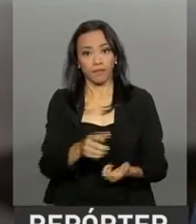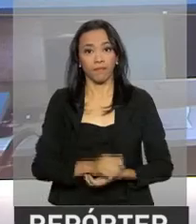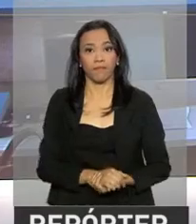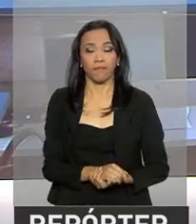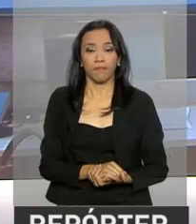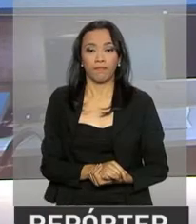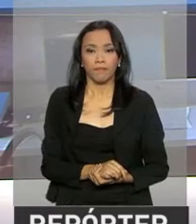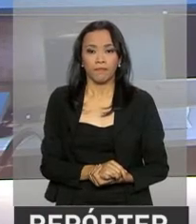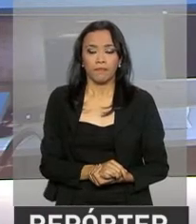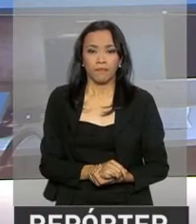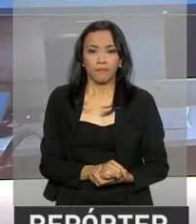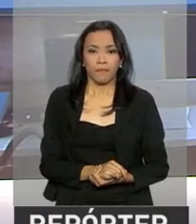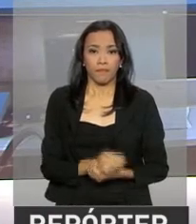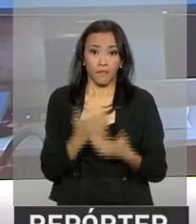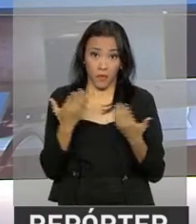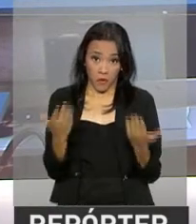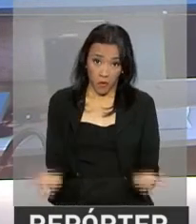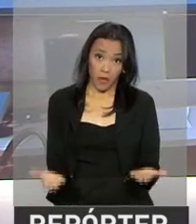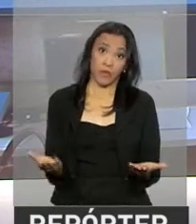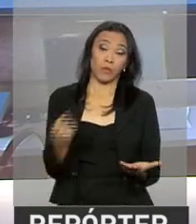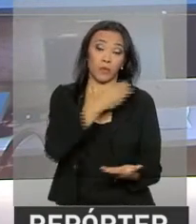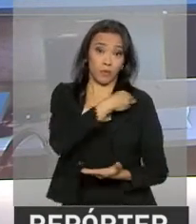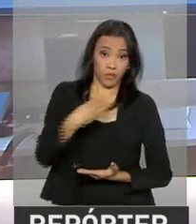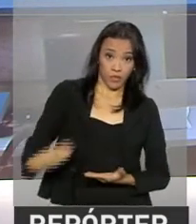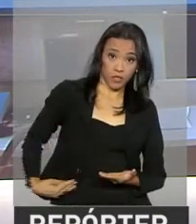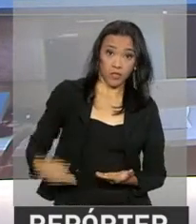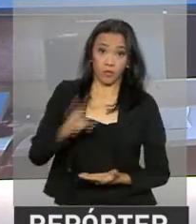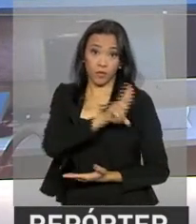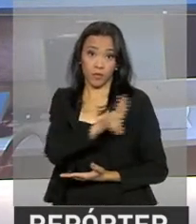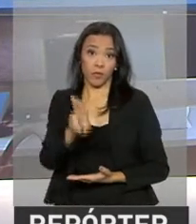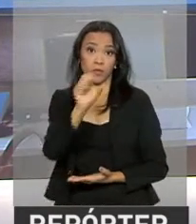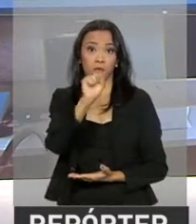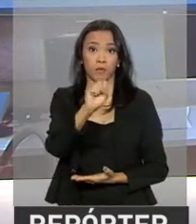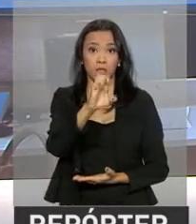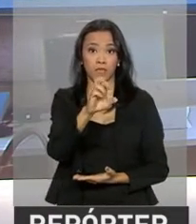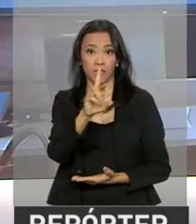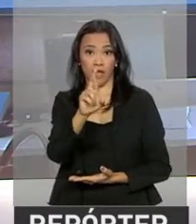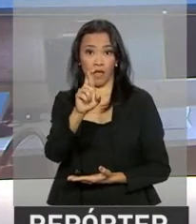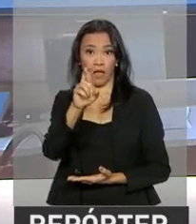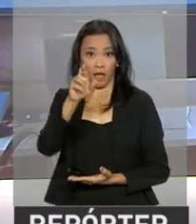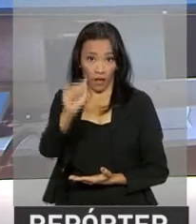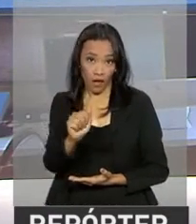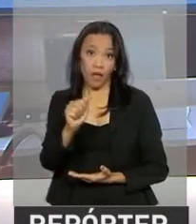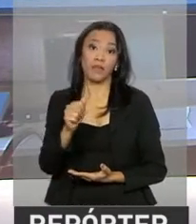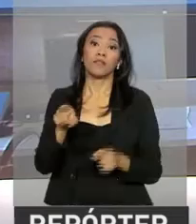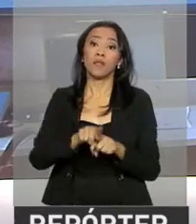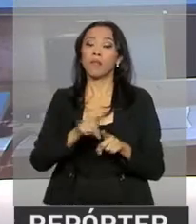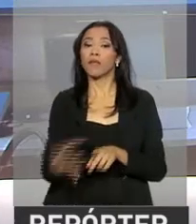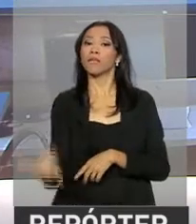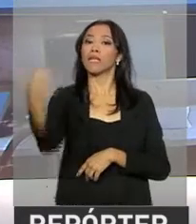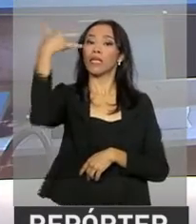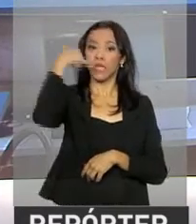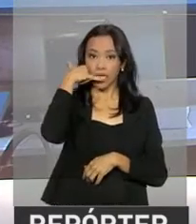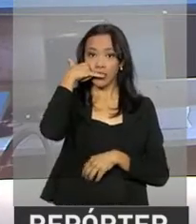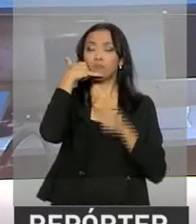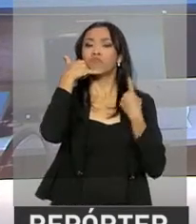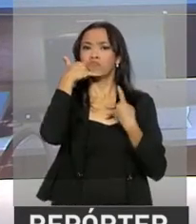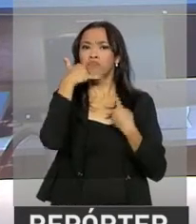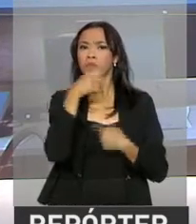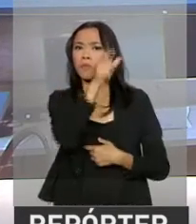completa. E olha, o ministro das Relações Exteriores, José Serra, também disse que recebeu a ligação do chanceler do